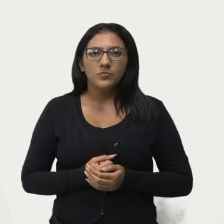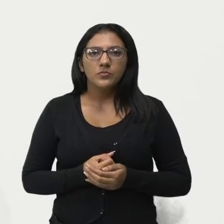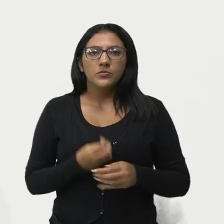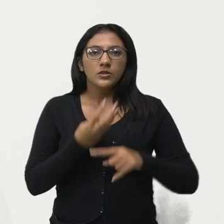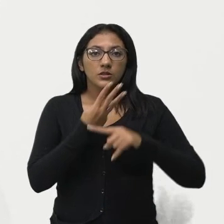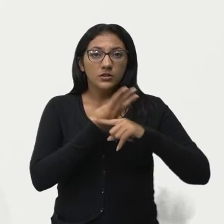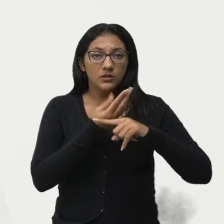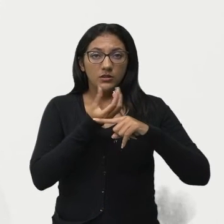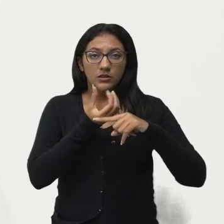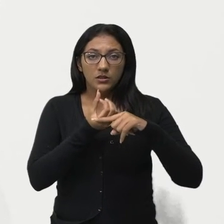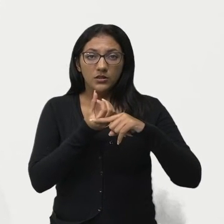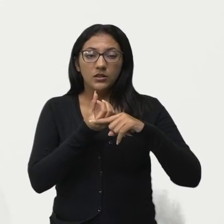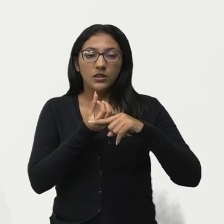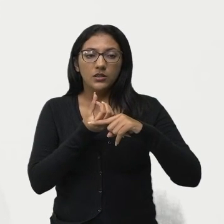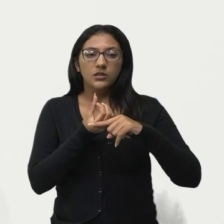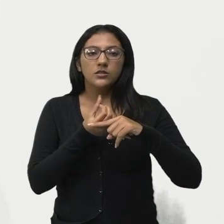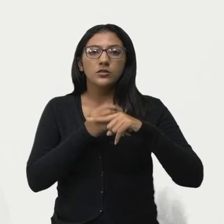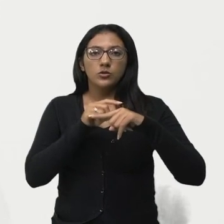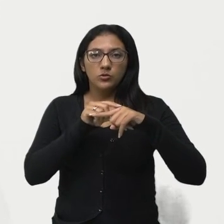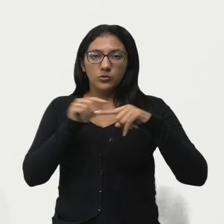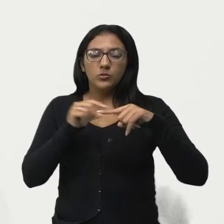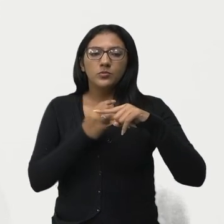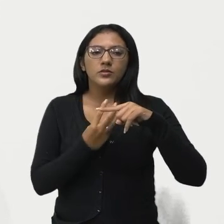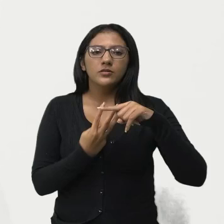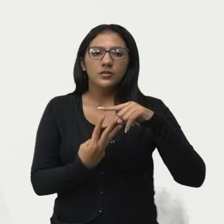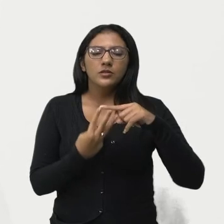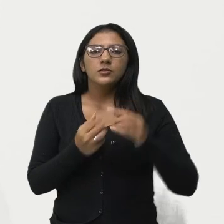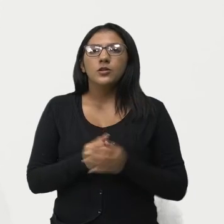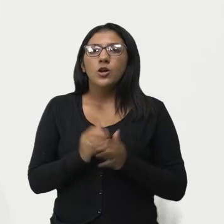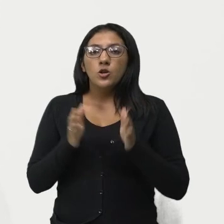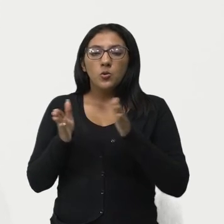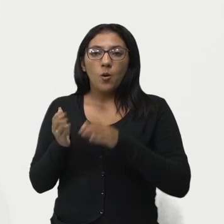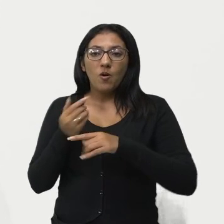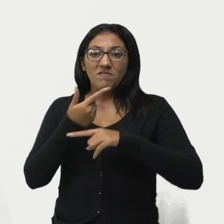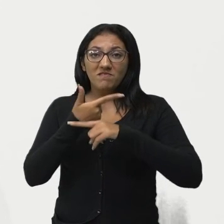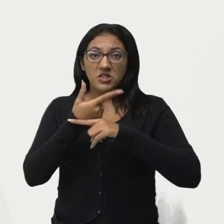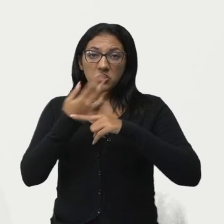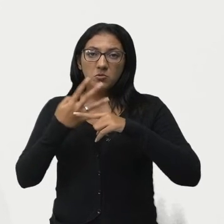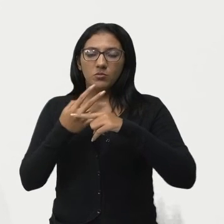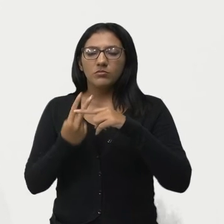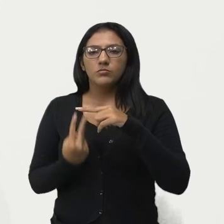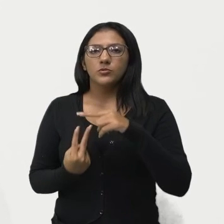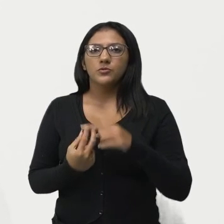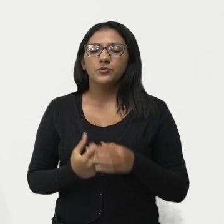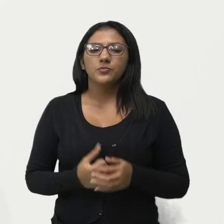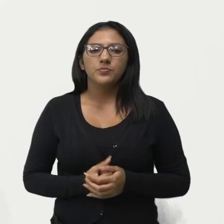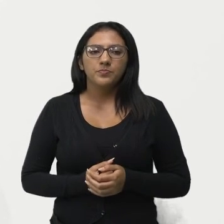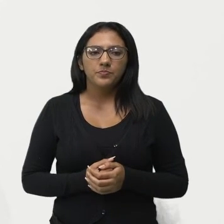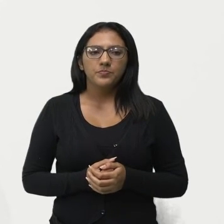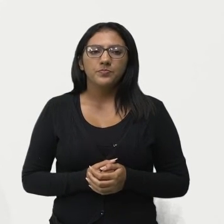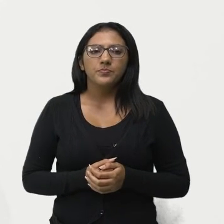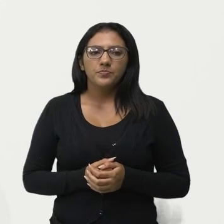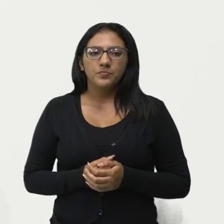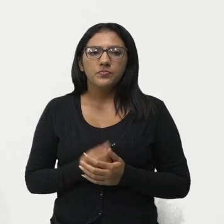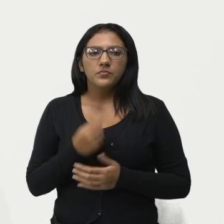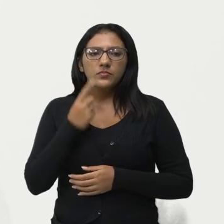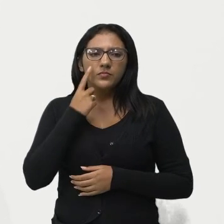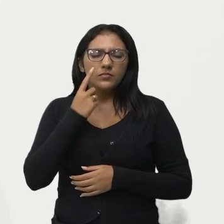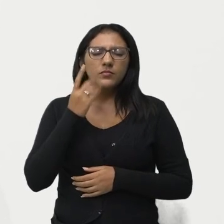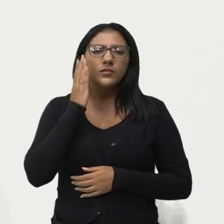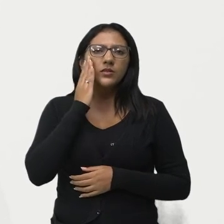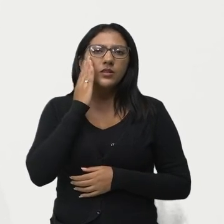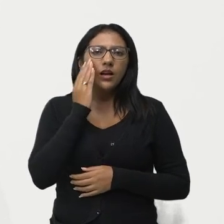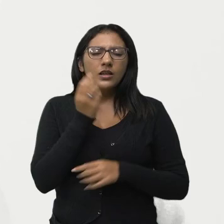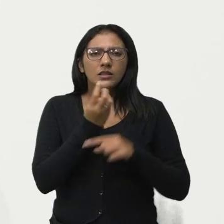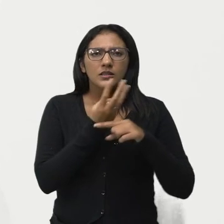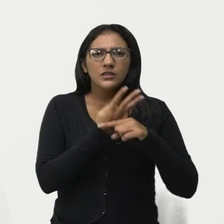sobre 3 igual a 24 sobre 2. 36 dividido para